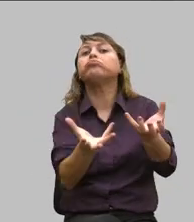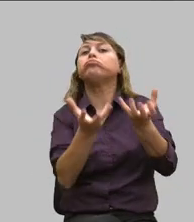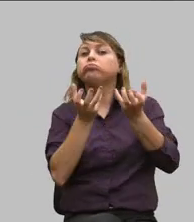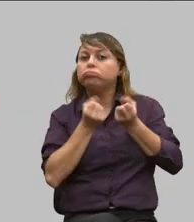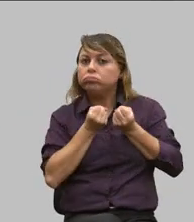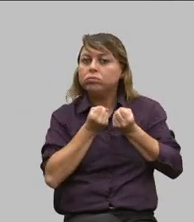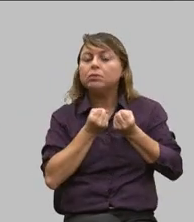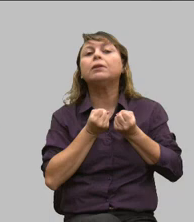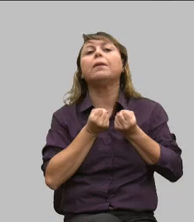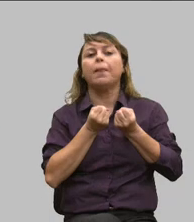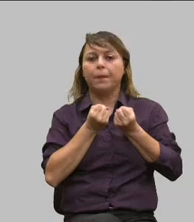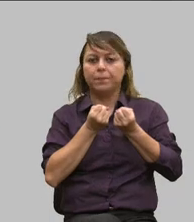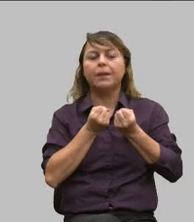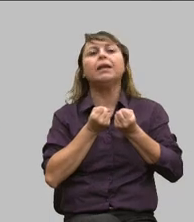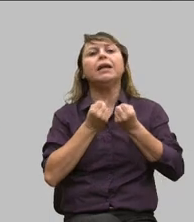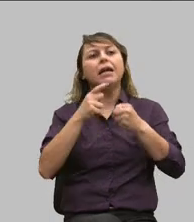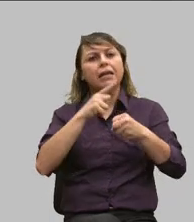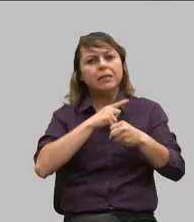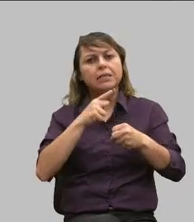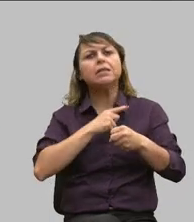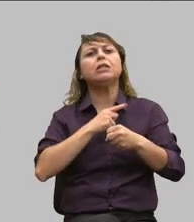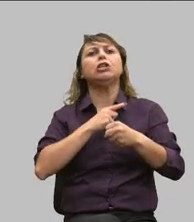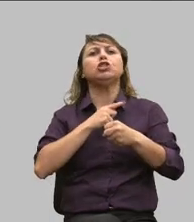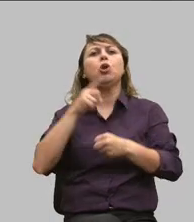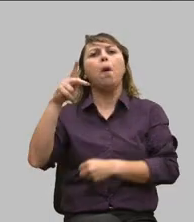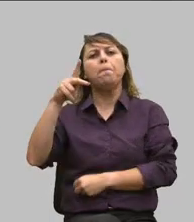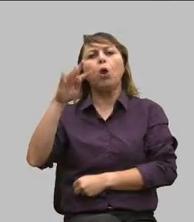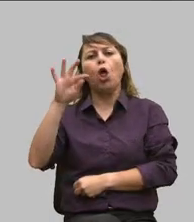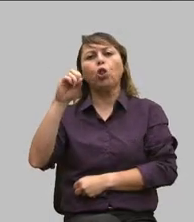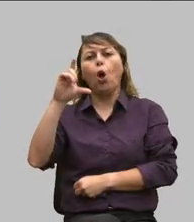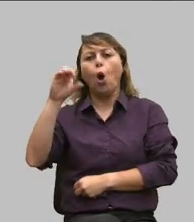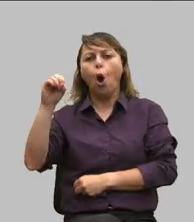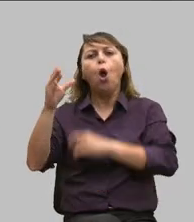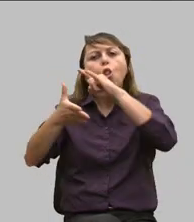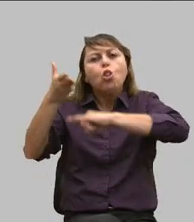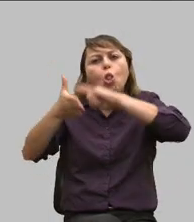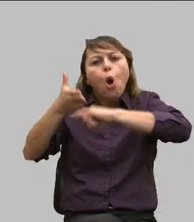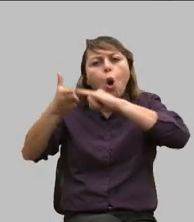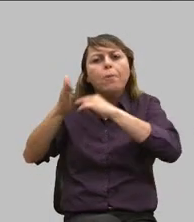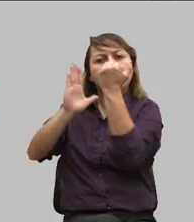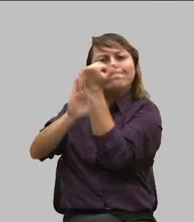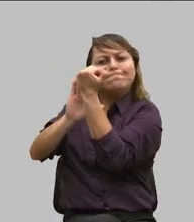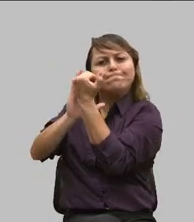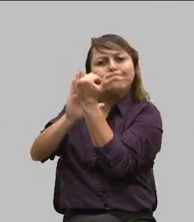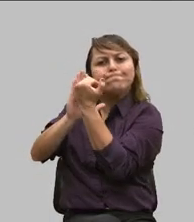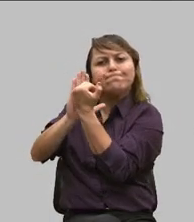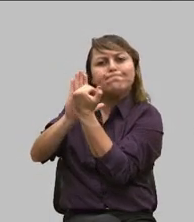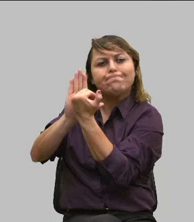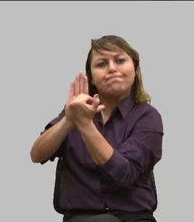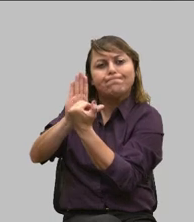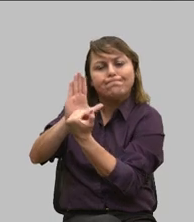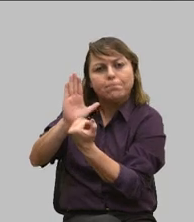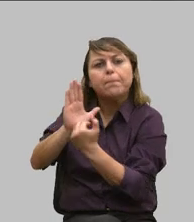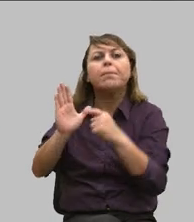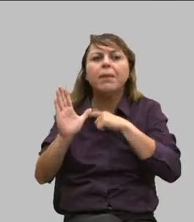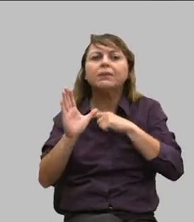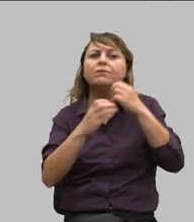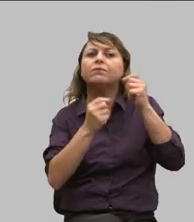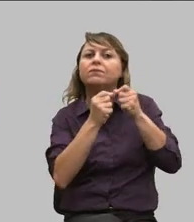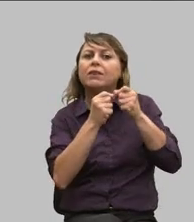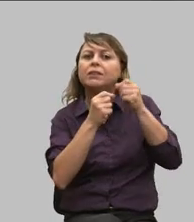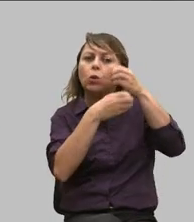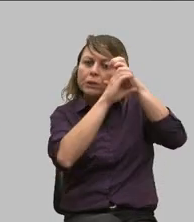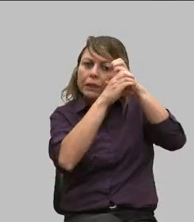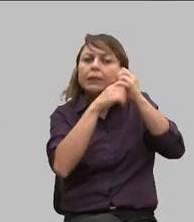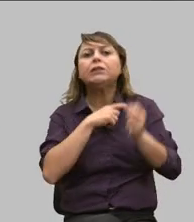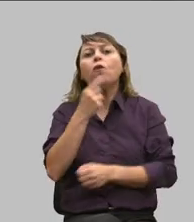né existe todo um um um um protocolo para indicar quem vai ser referência para realizar essa Esses exames especializados tem também um valor